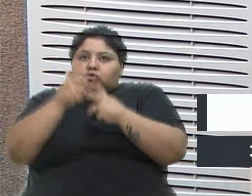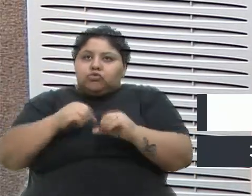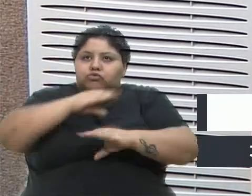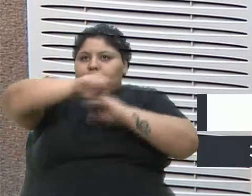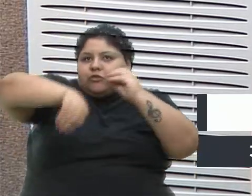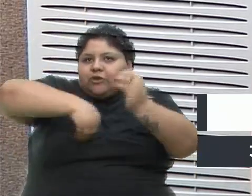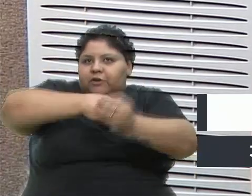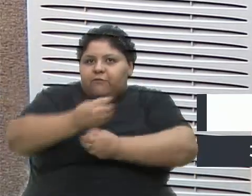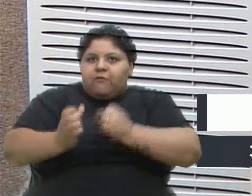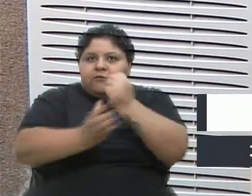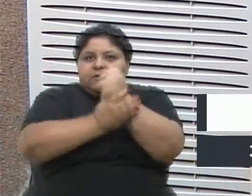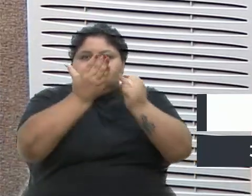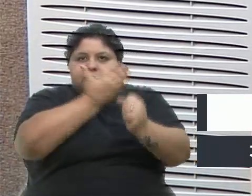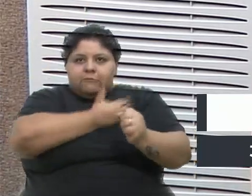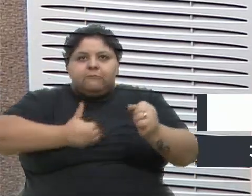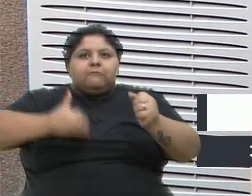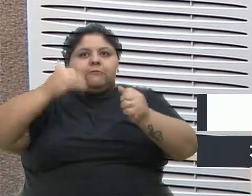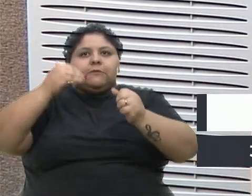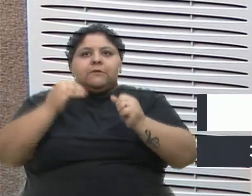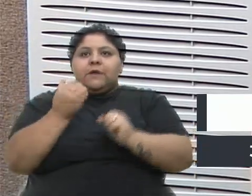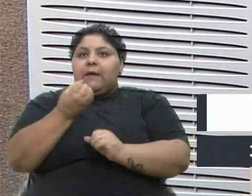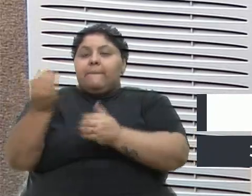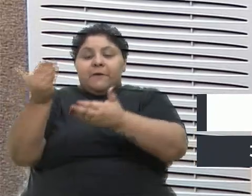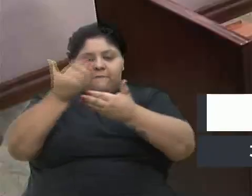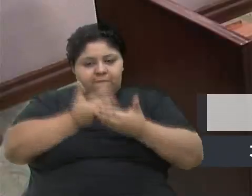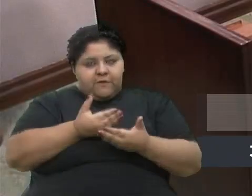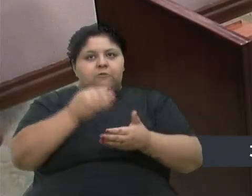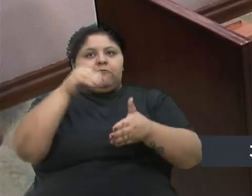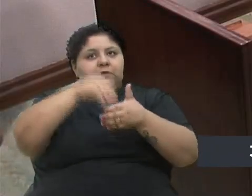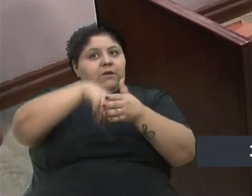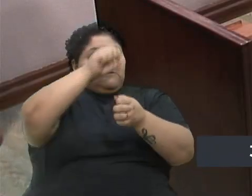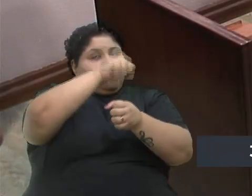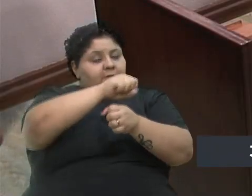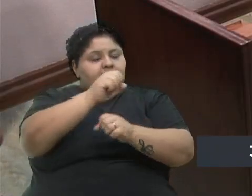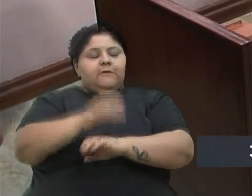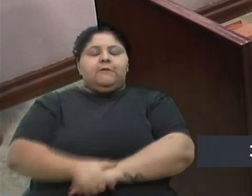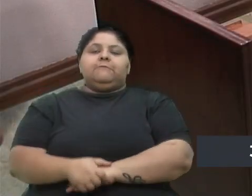favorável juntamente com os demais nobres colegas vereadores. Obrigado. Para declarar